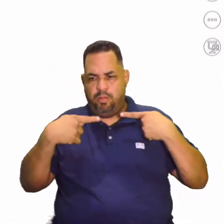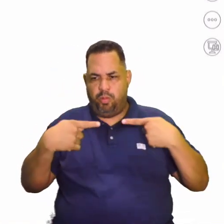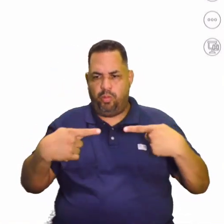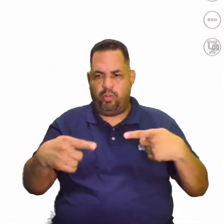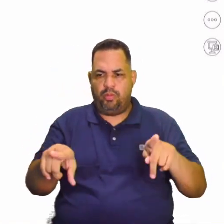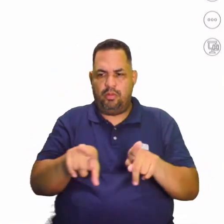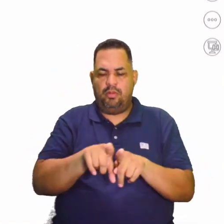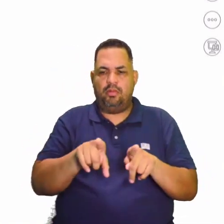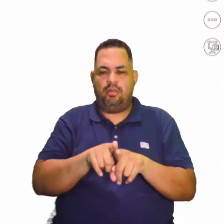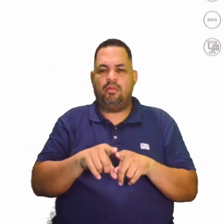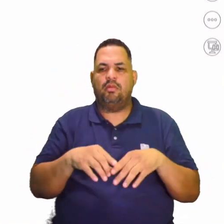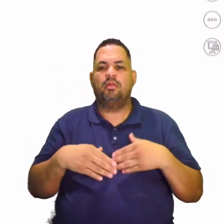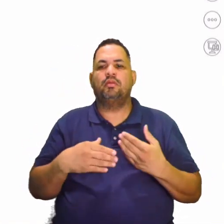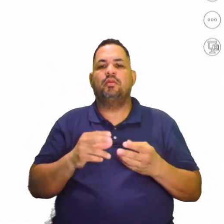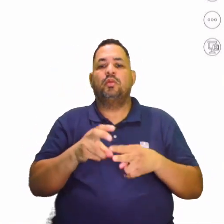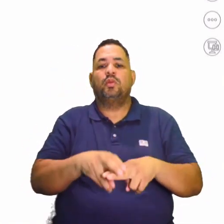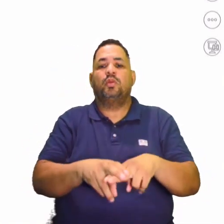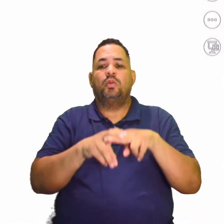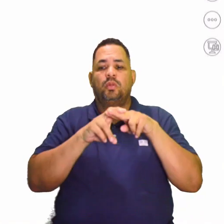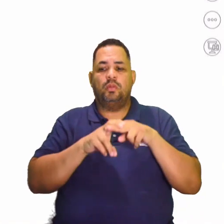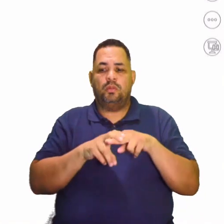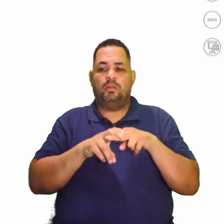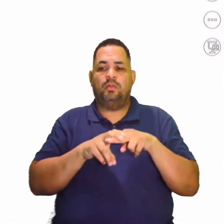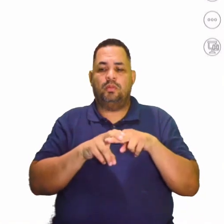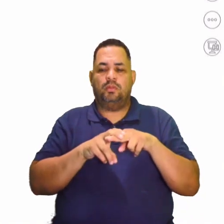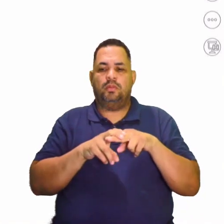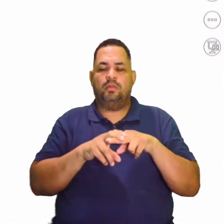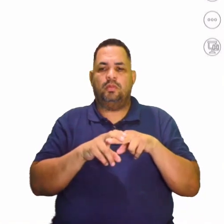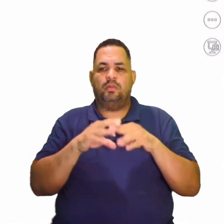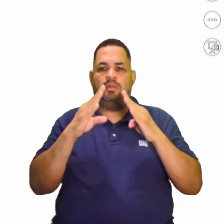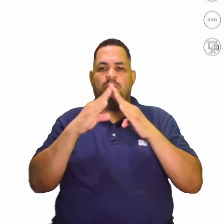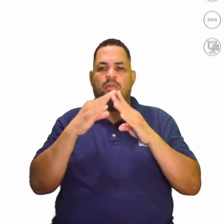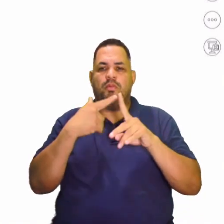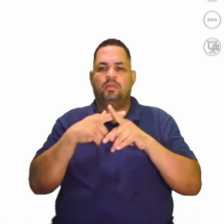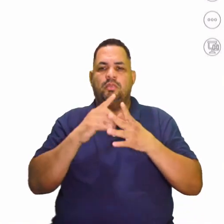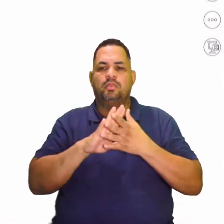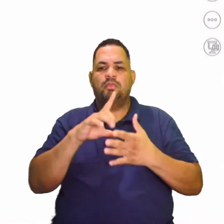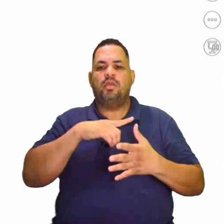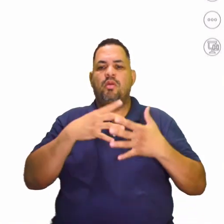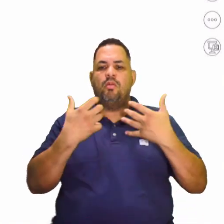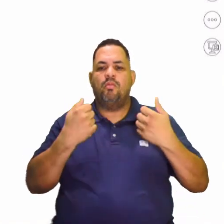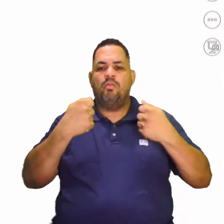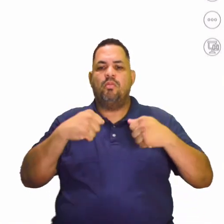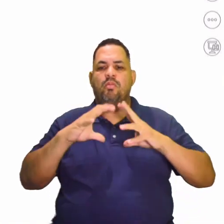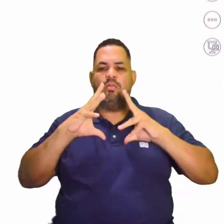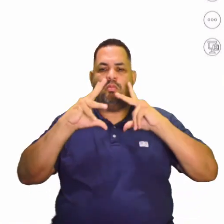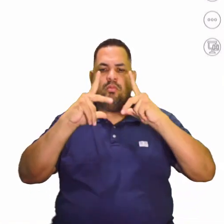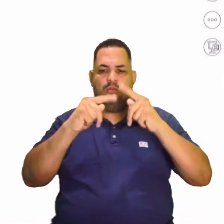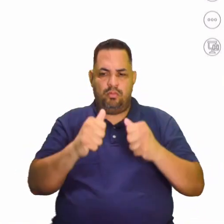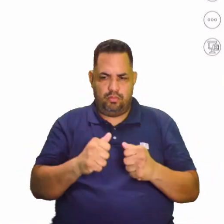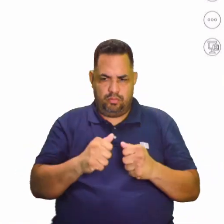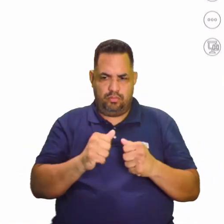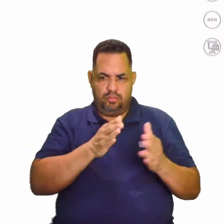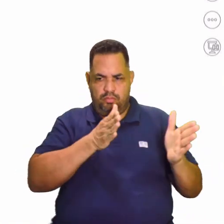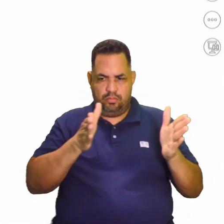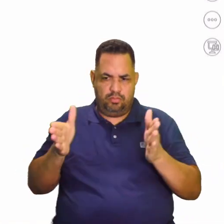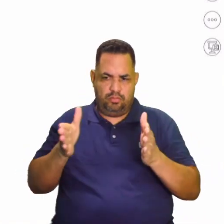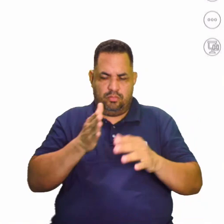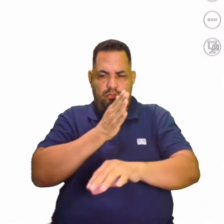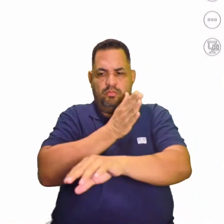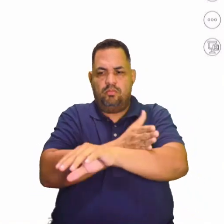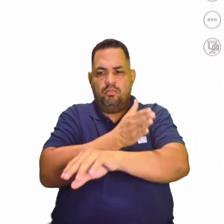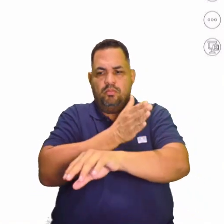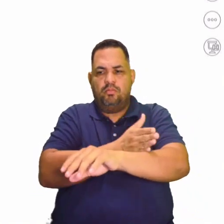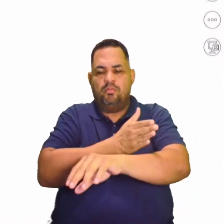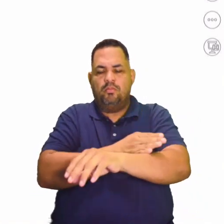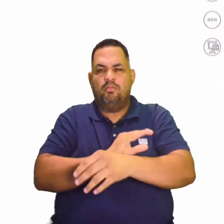Então, por isso que a Igreja predominou durante todo esse período aí da Idade